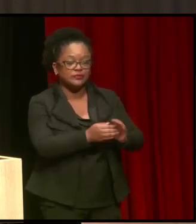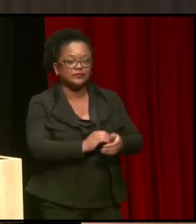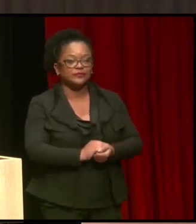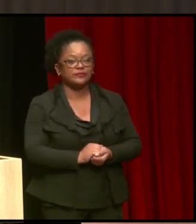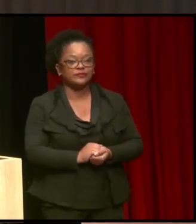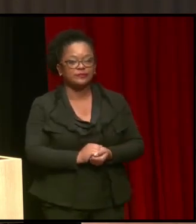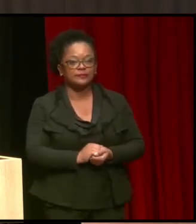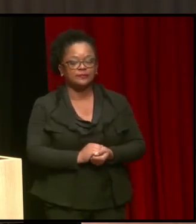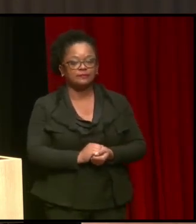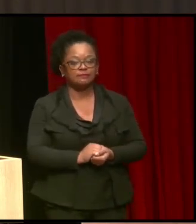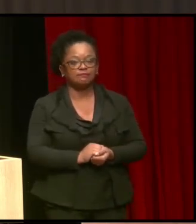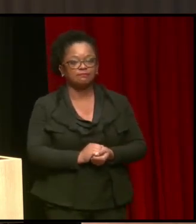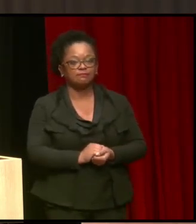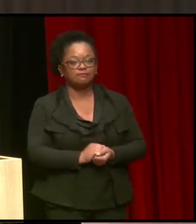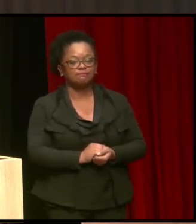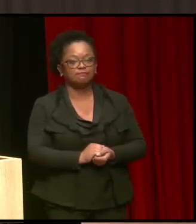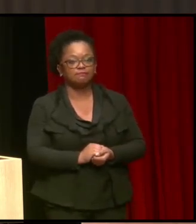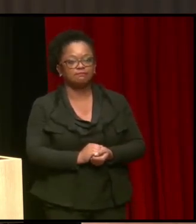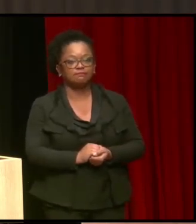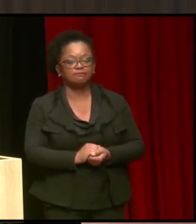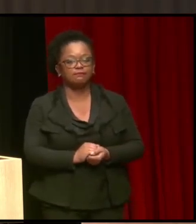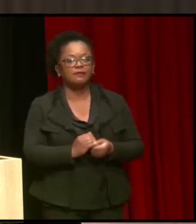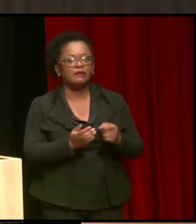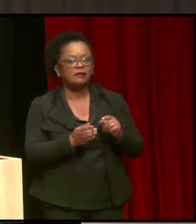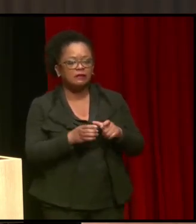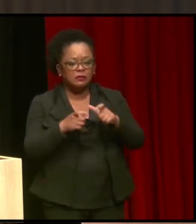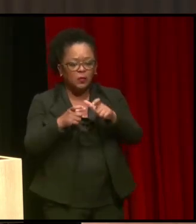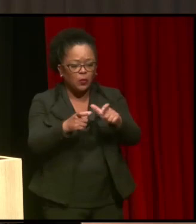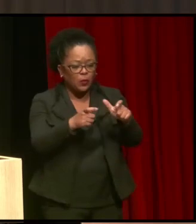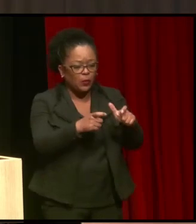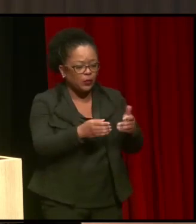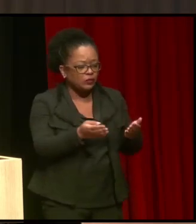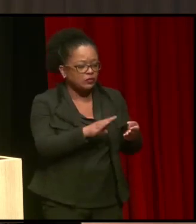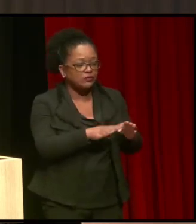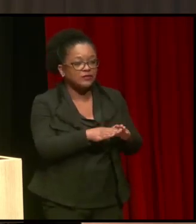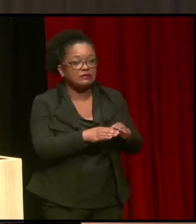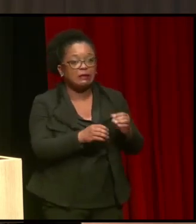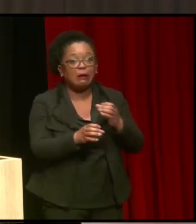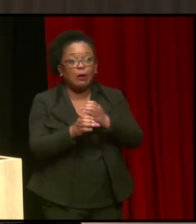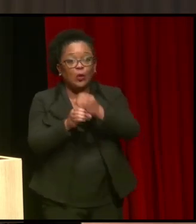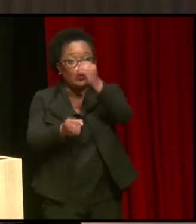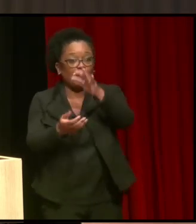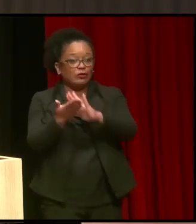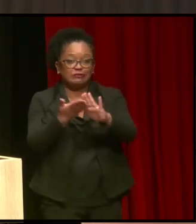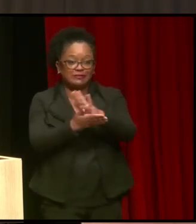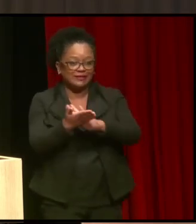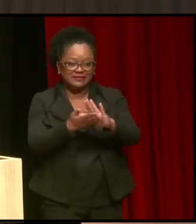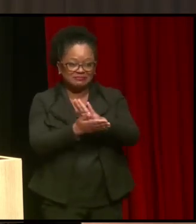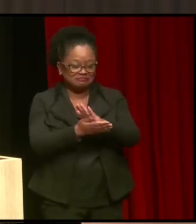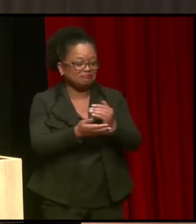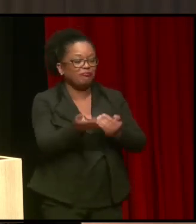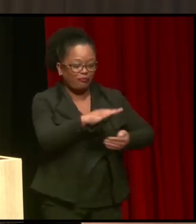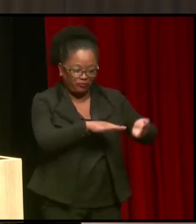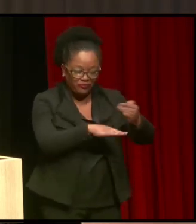né? Aí, mesmo sem o poste colocar, eles fecharam os buracos, tudo, foram lá receber.